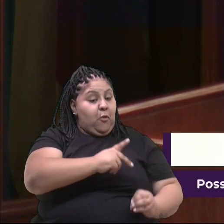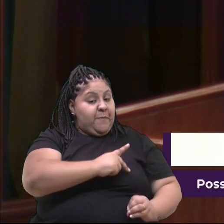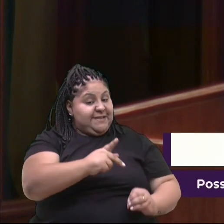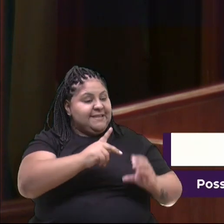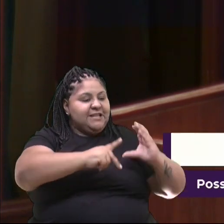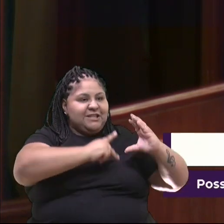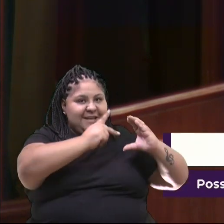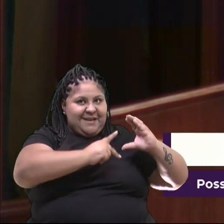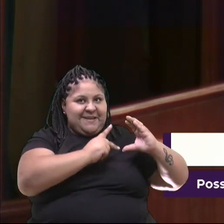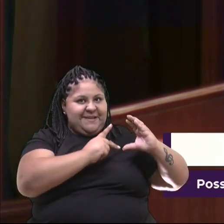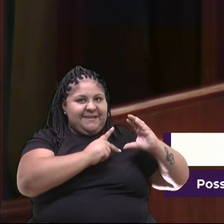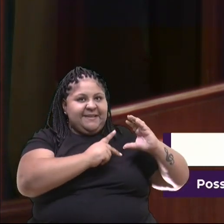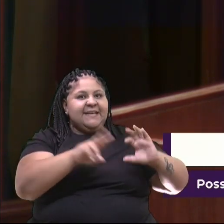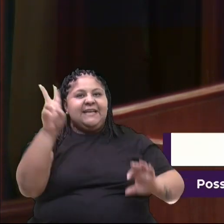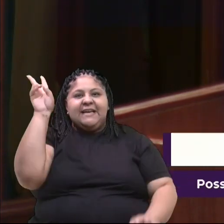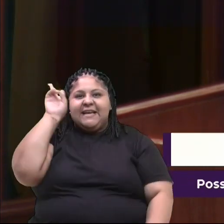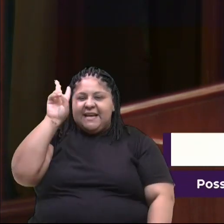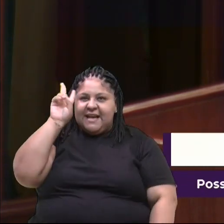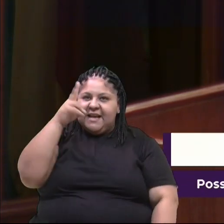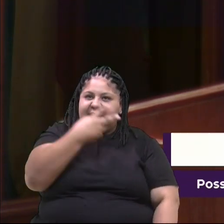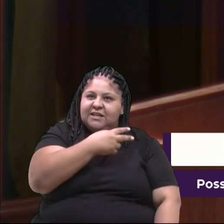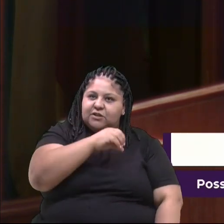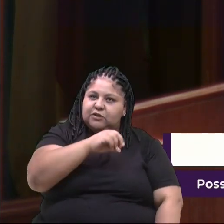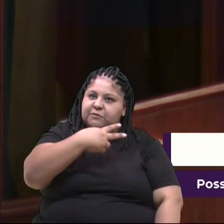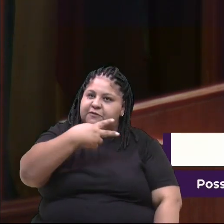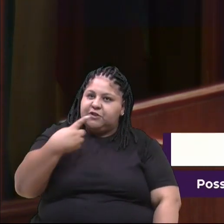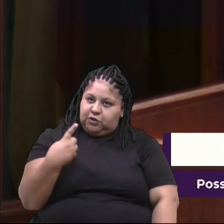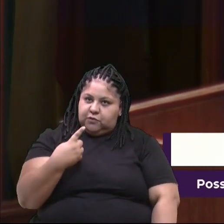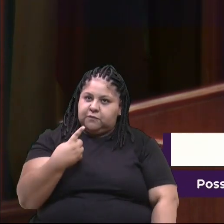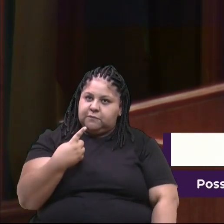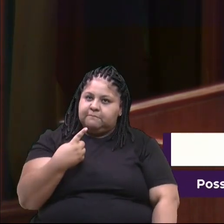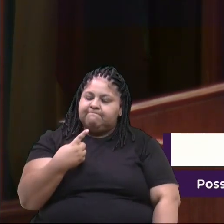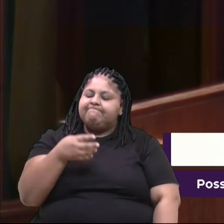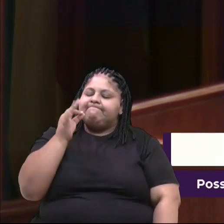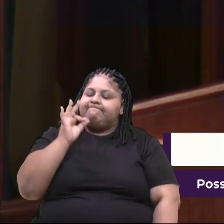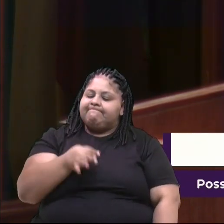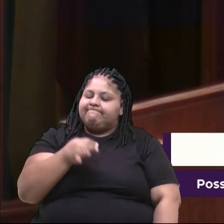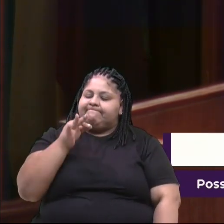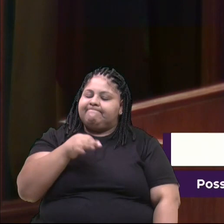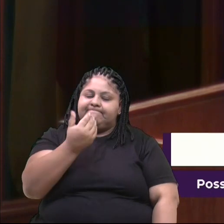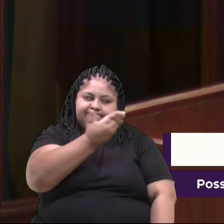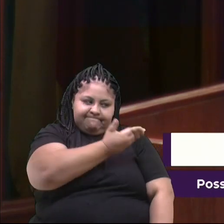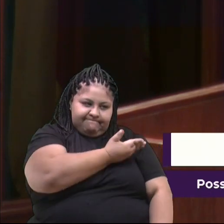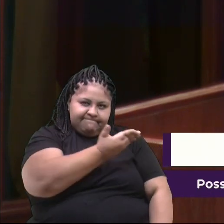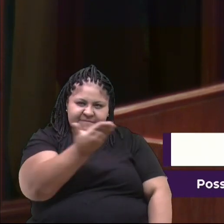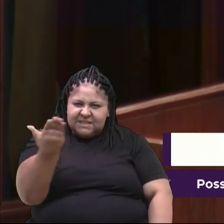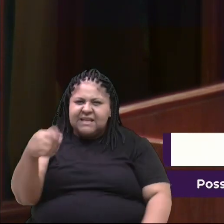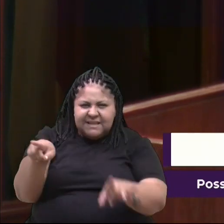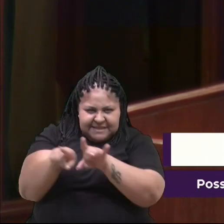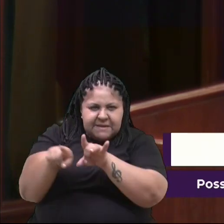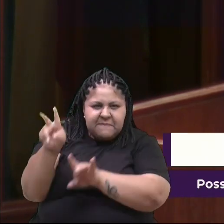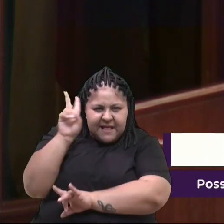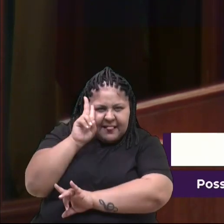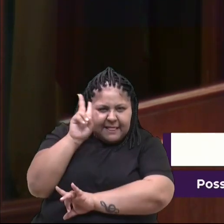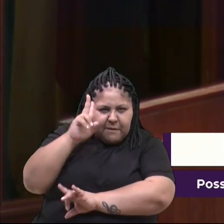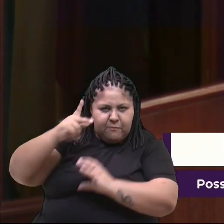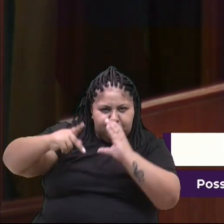Câmara, eu lembrei de 2021. E tenho certeza que os meus colegas também vão lembrar disso.